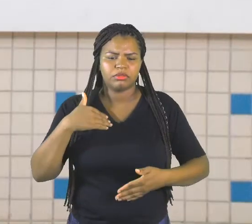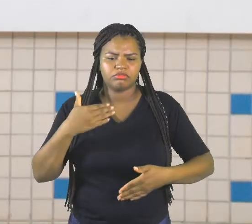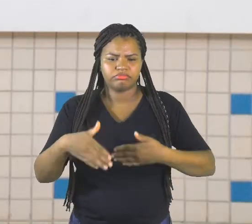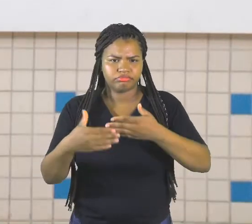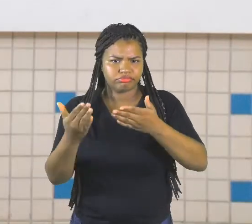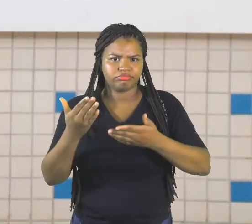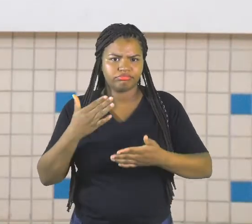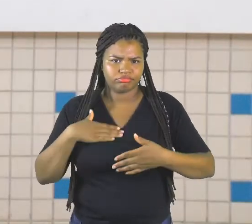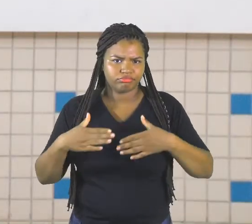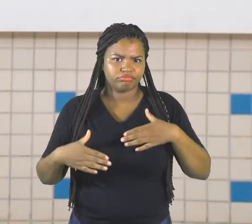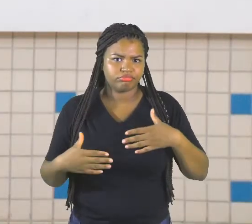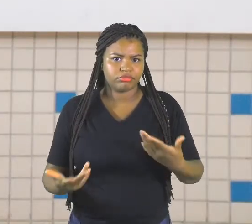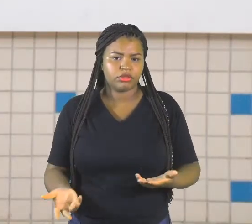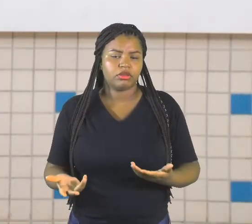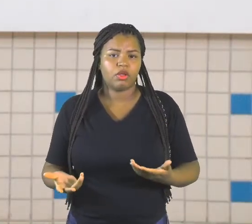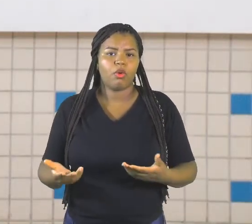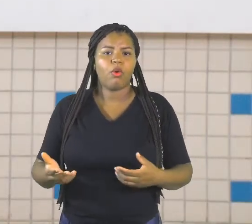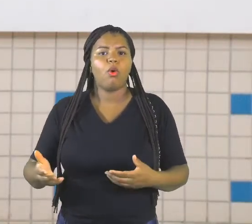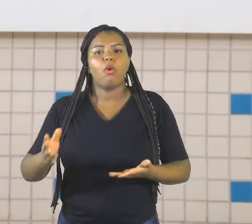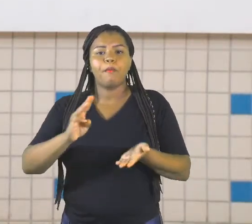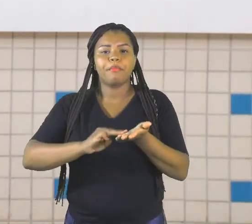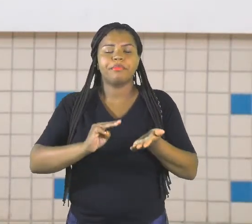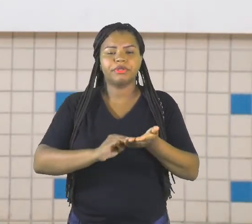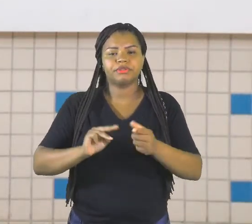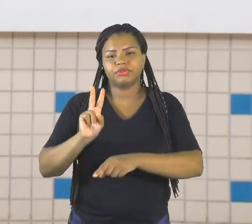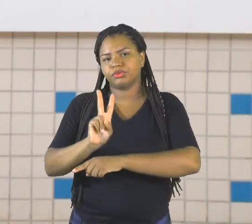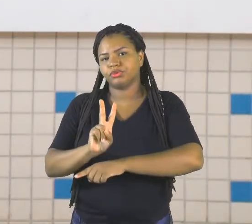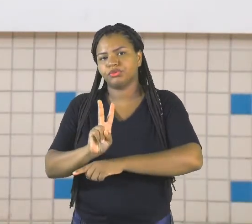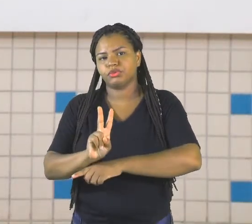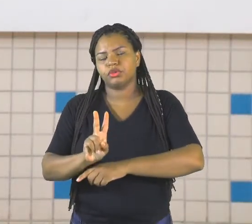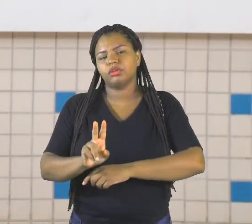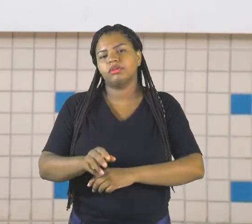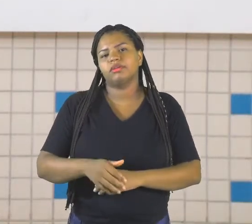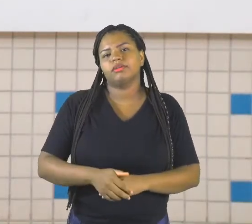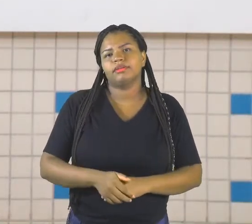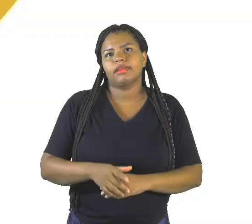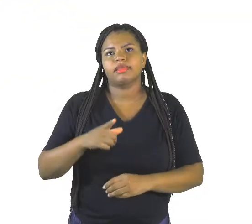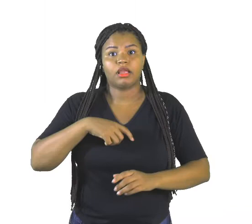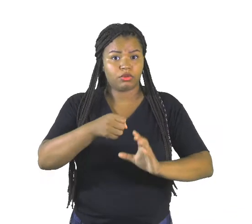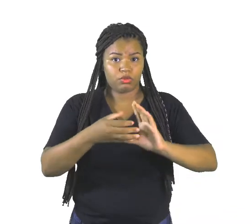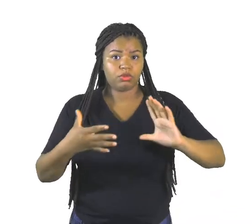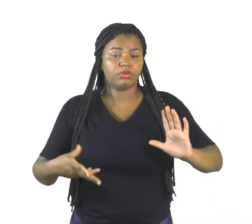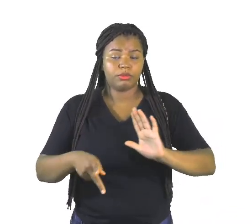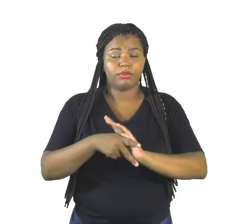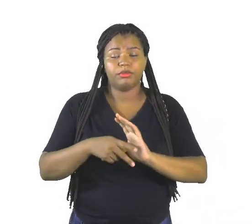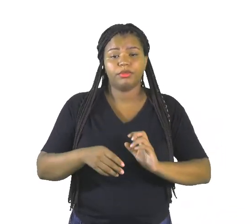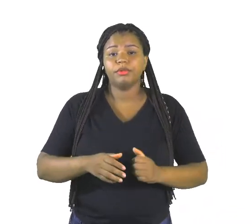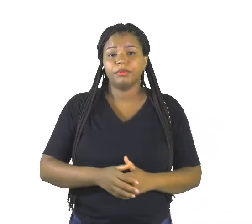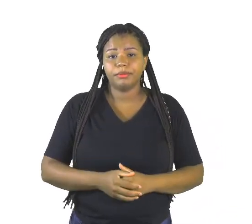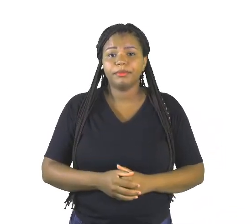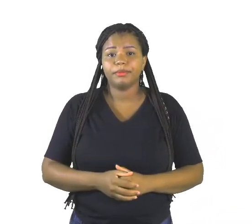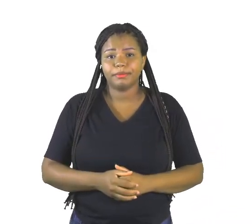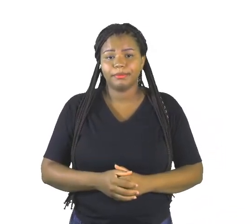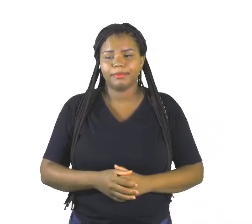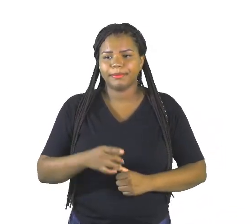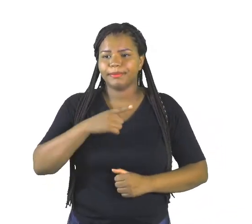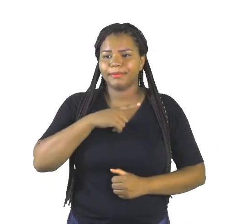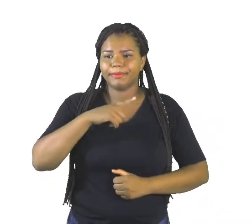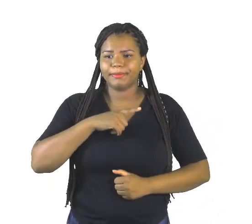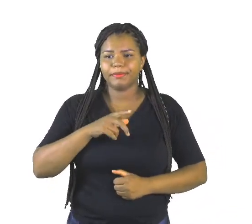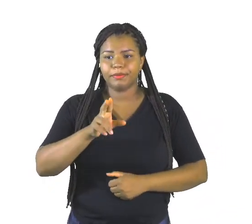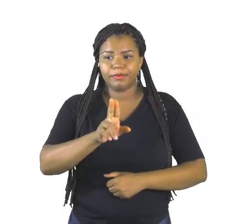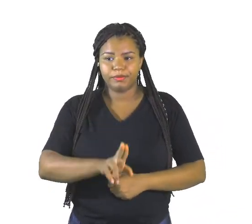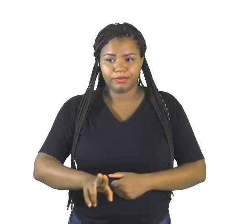Então, os métodos de conservação, eles usam eles têm algumas características, Então, por exemplo, nós temos o uso